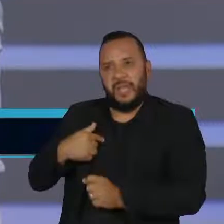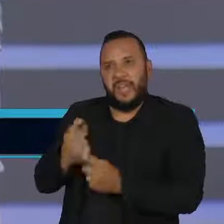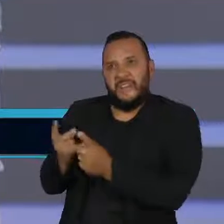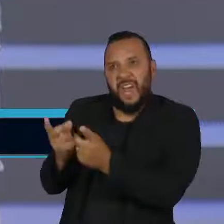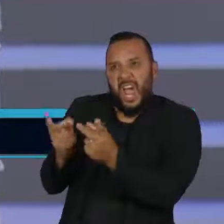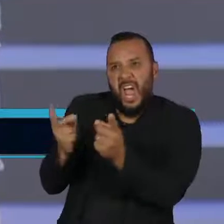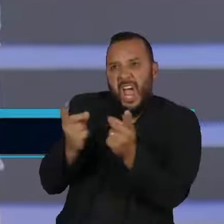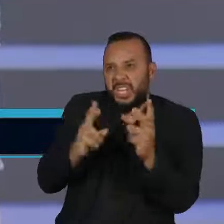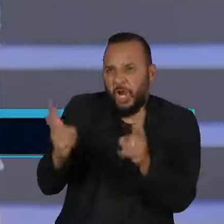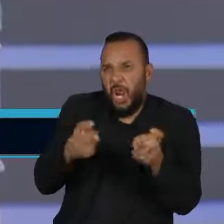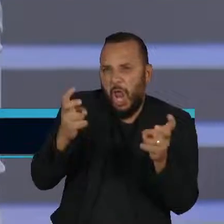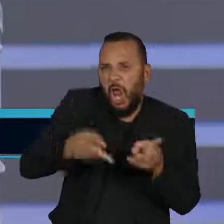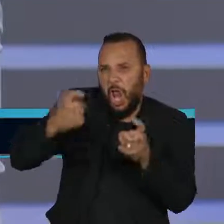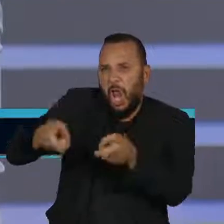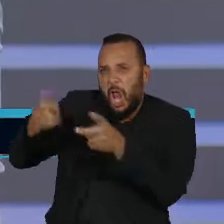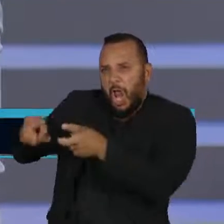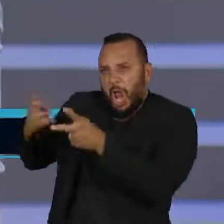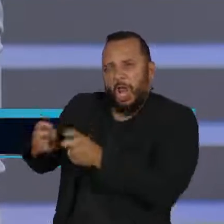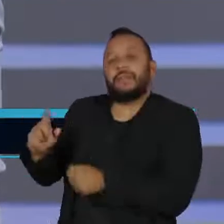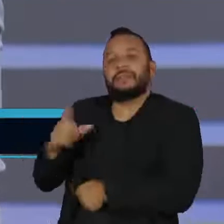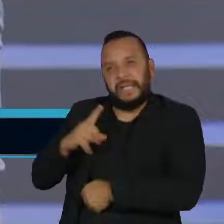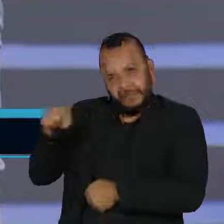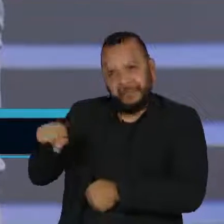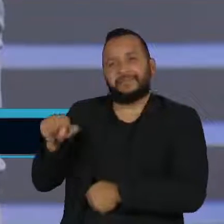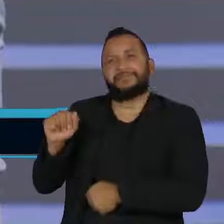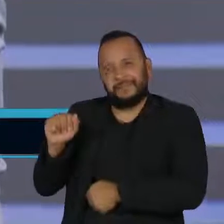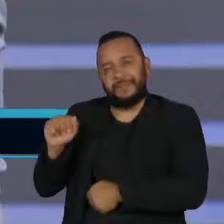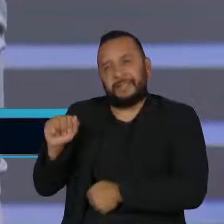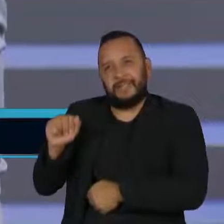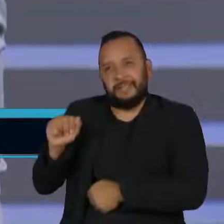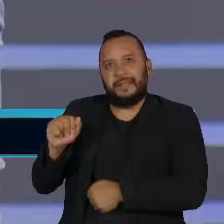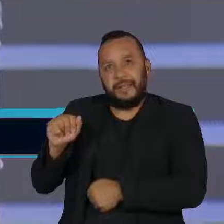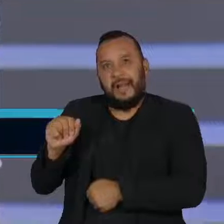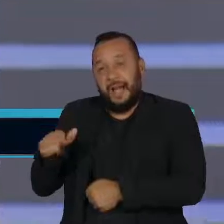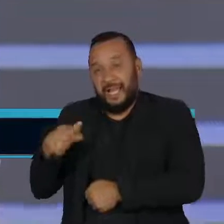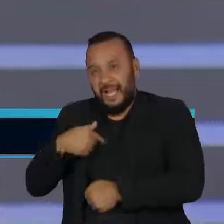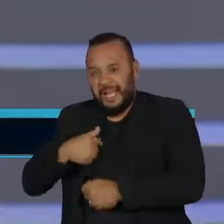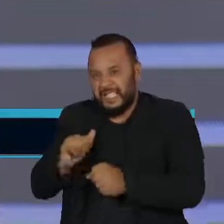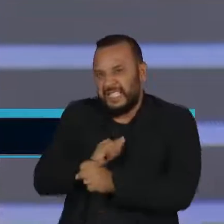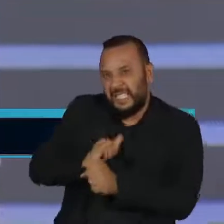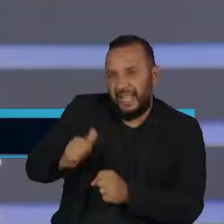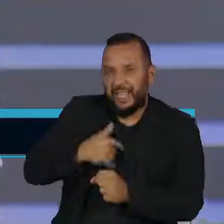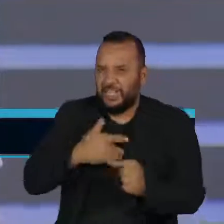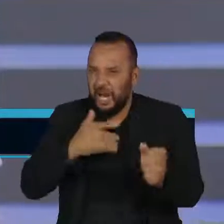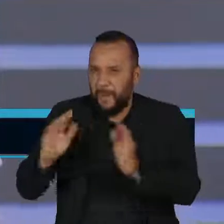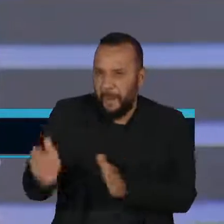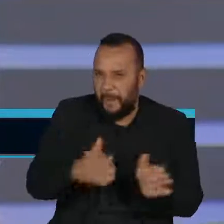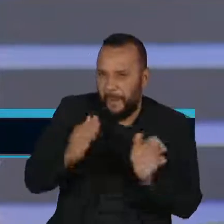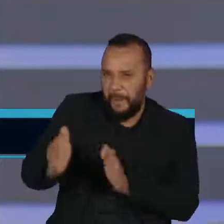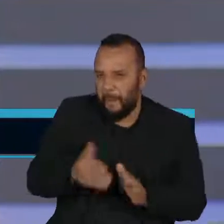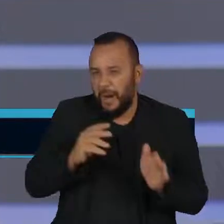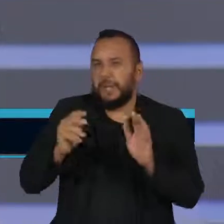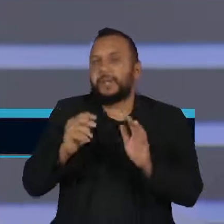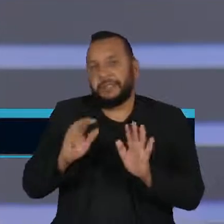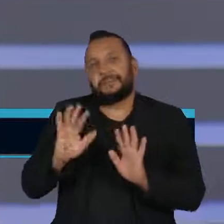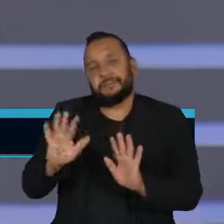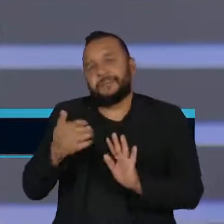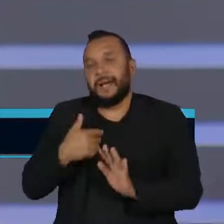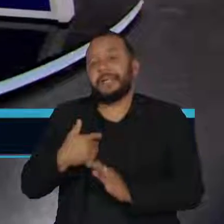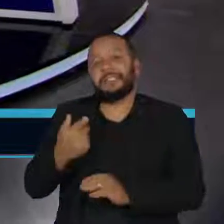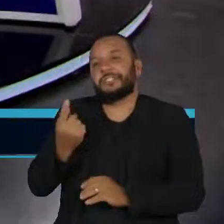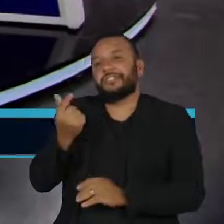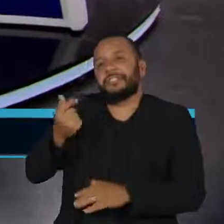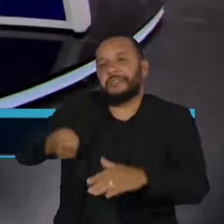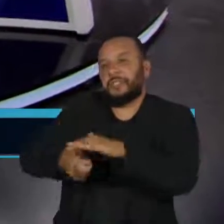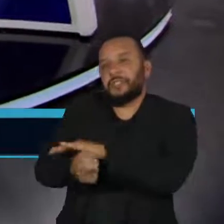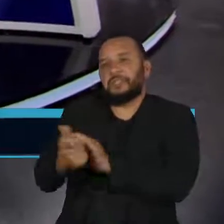do que o seu normal crescimento. Então, elas precisavam fazer com que a sua produção aumentasse. E elas não tinham o capital de giro suficiente. Elas